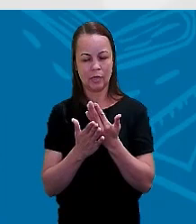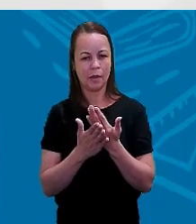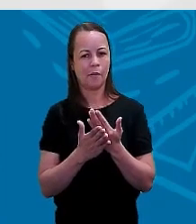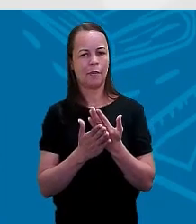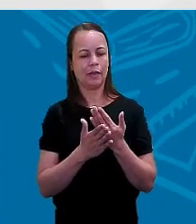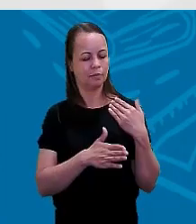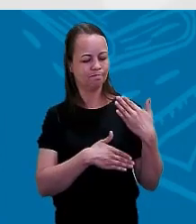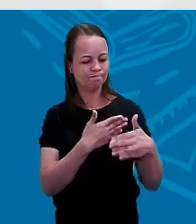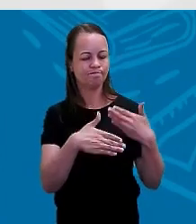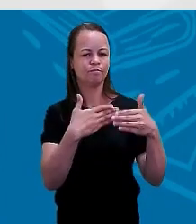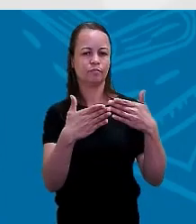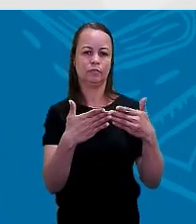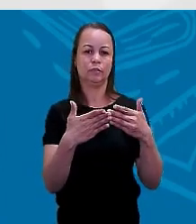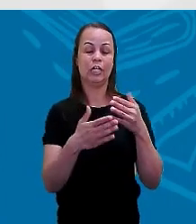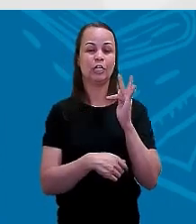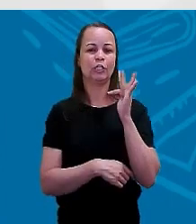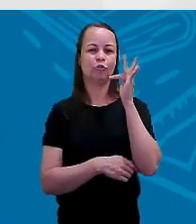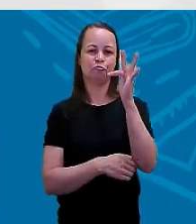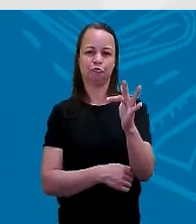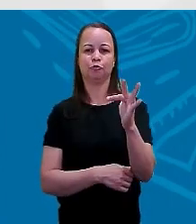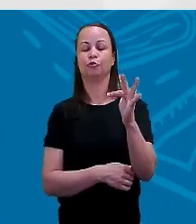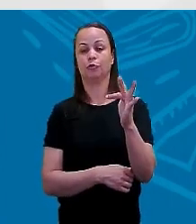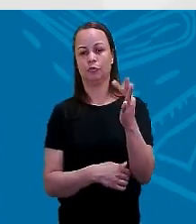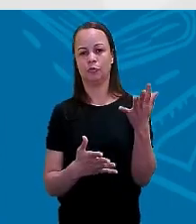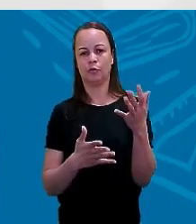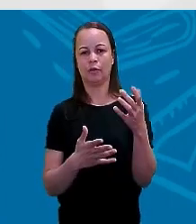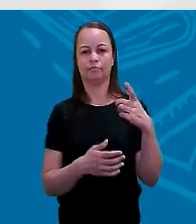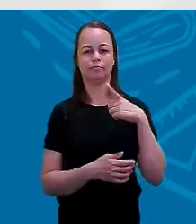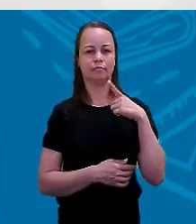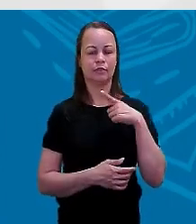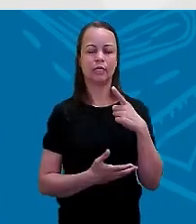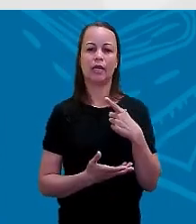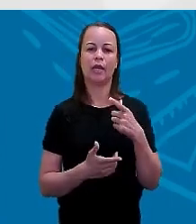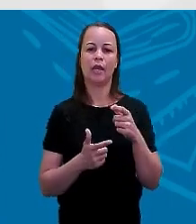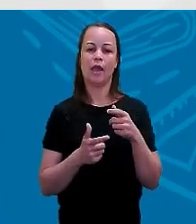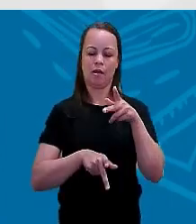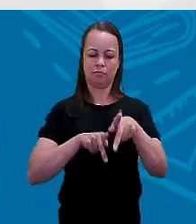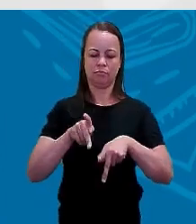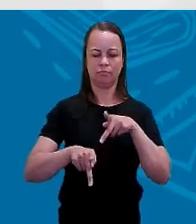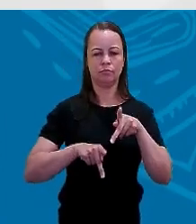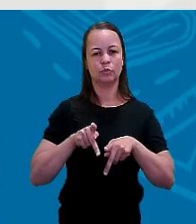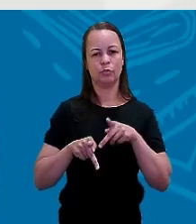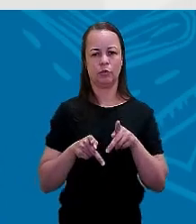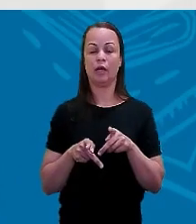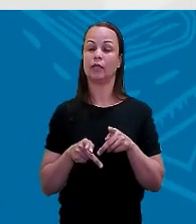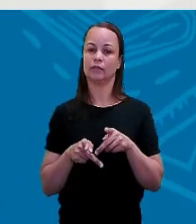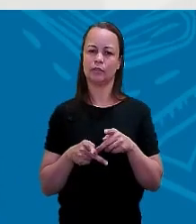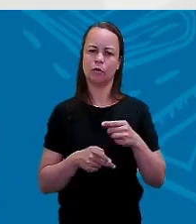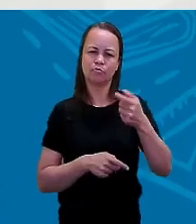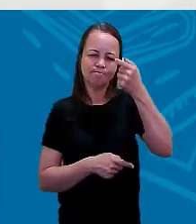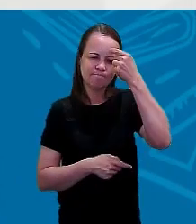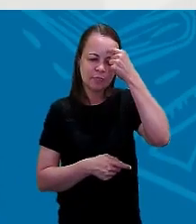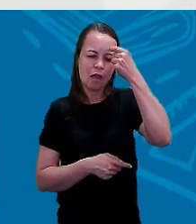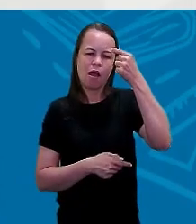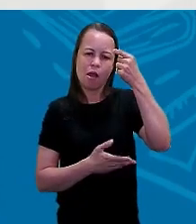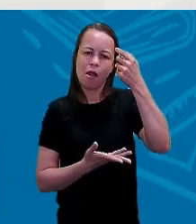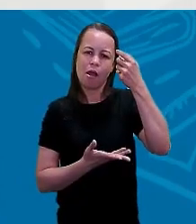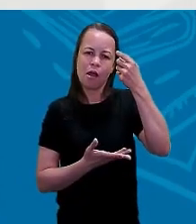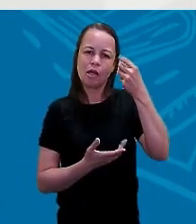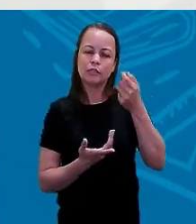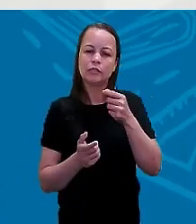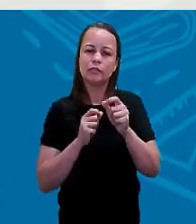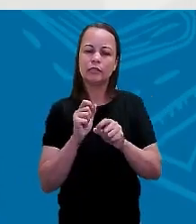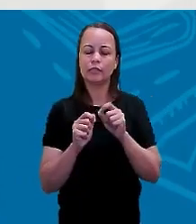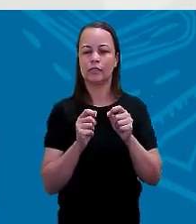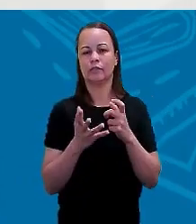replicar, né, e num futuro próximo a gente ter toda a nossa população muito bem ciente da importância